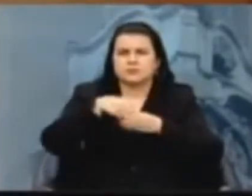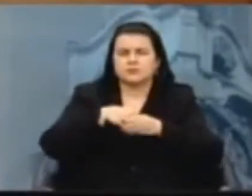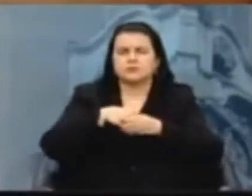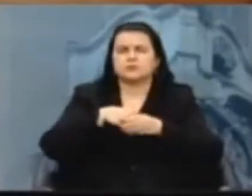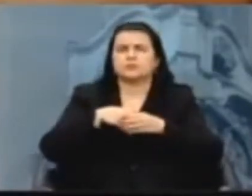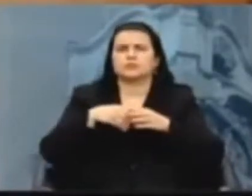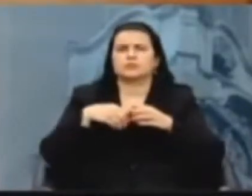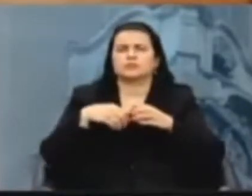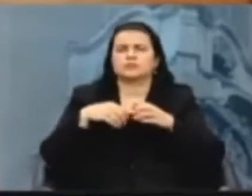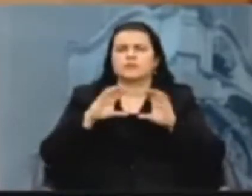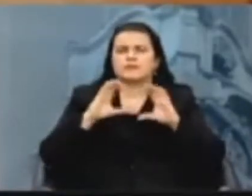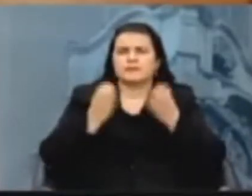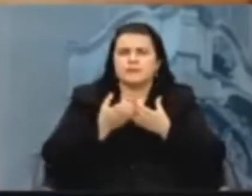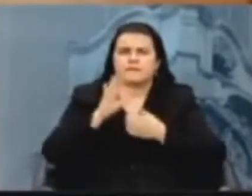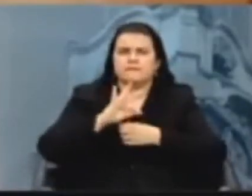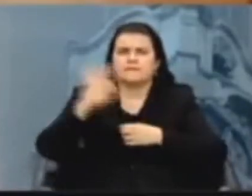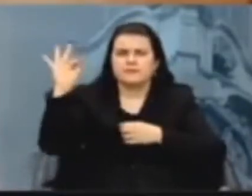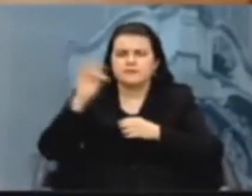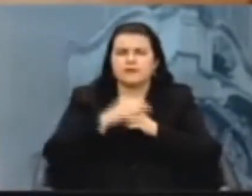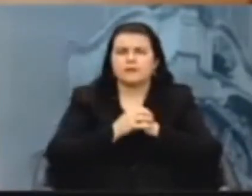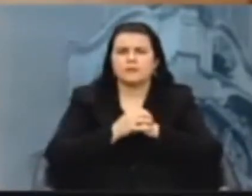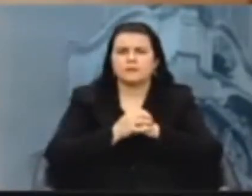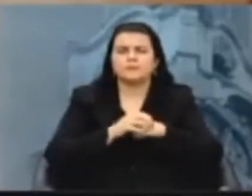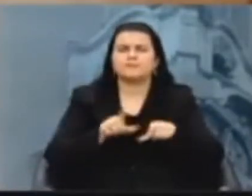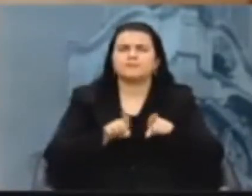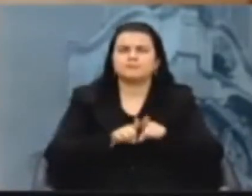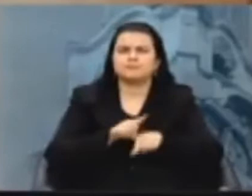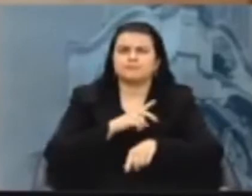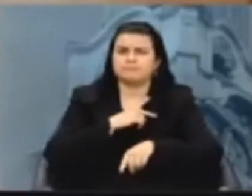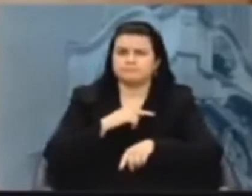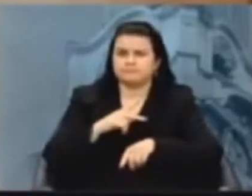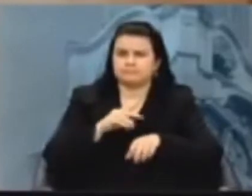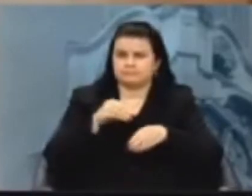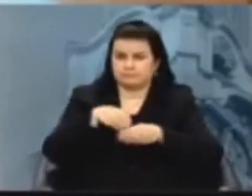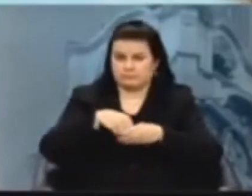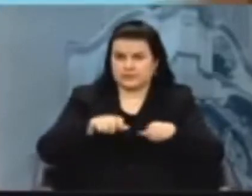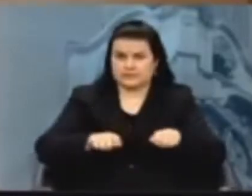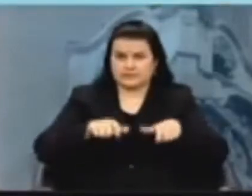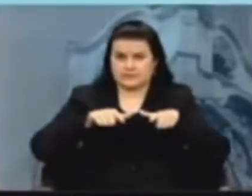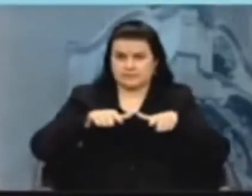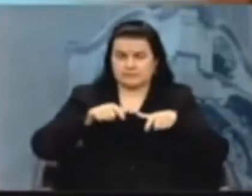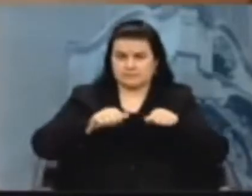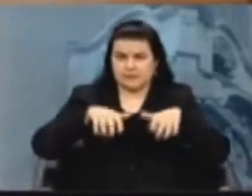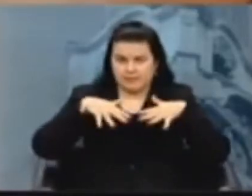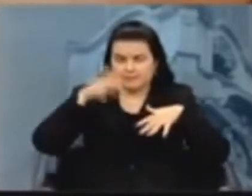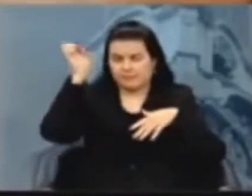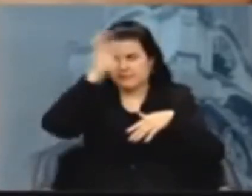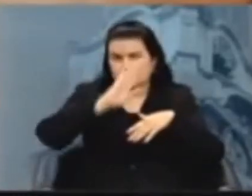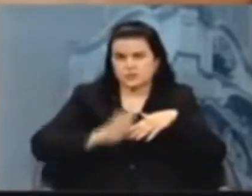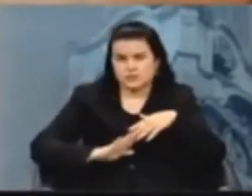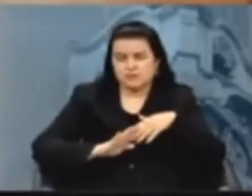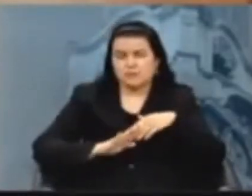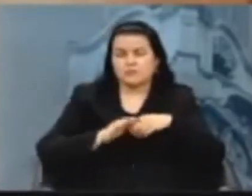da Subcomissão de Educação da Assembleia Nacional Constituinte,